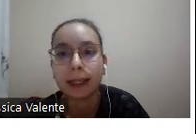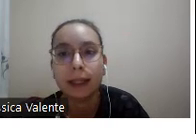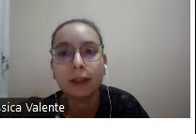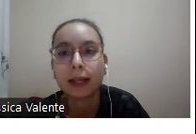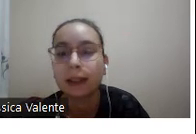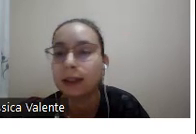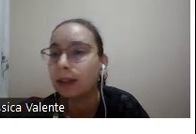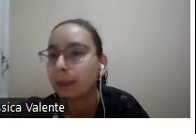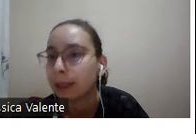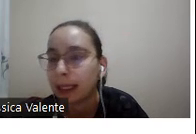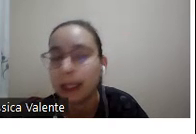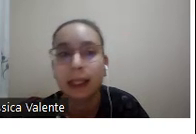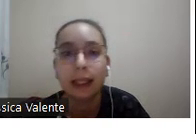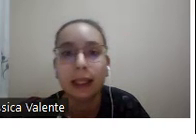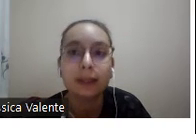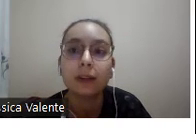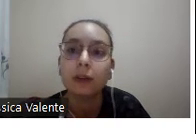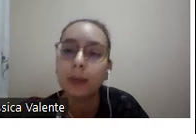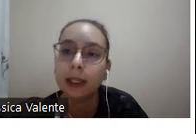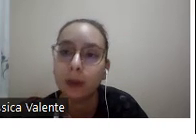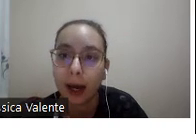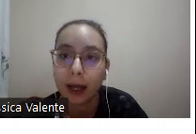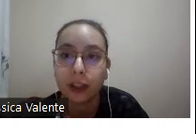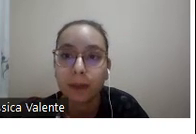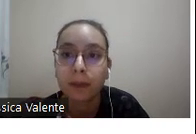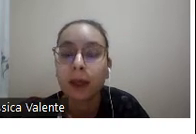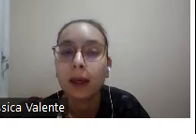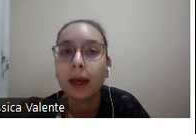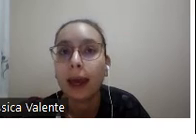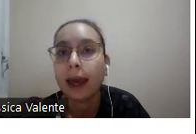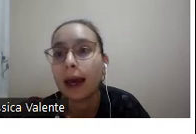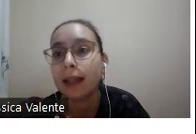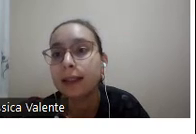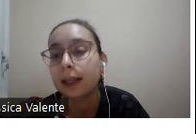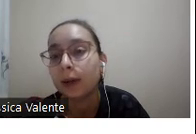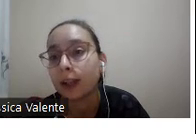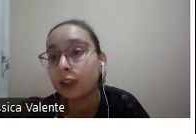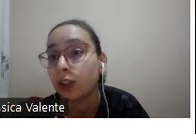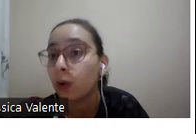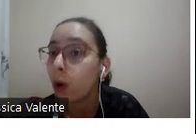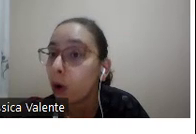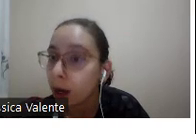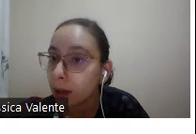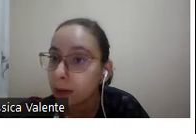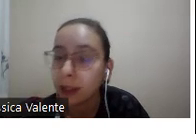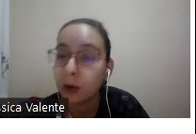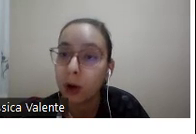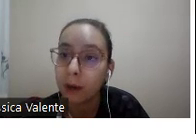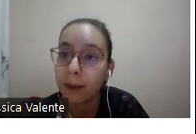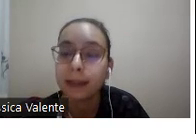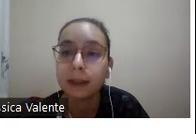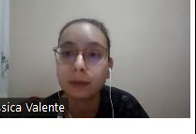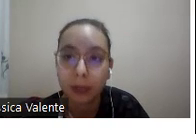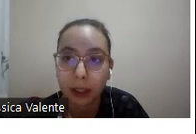quando um passarinho está cantando outra passarinha? Isso tudo é uma linguagem. A gente tem linguagem de cor, que